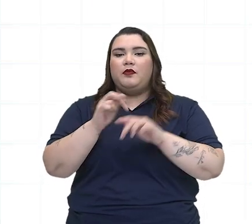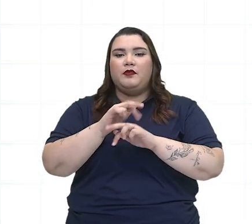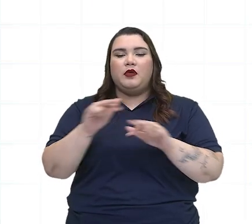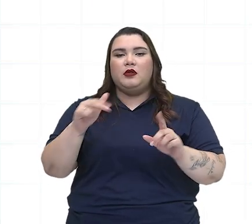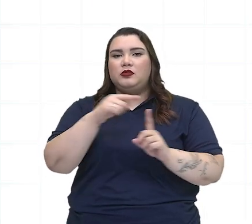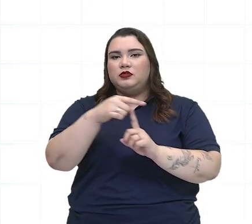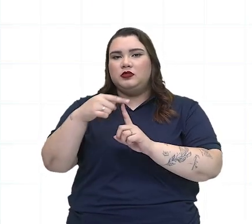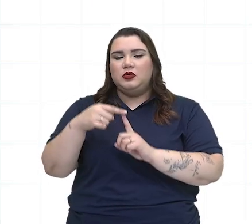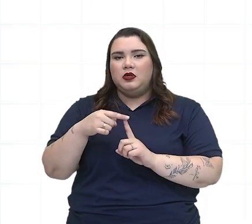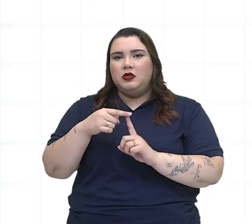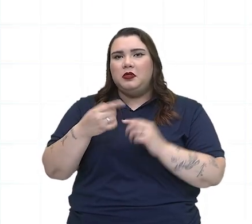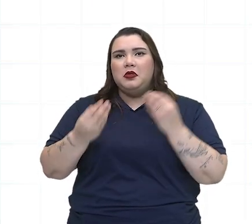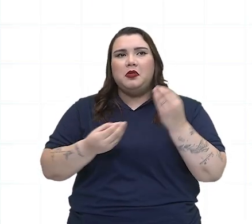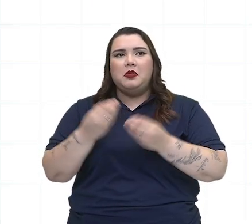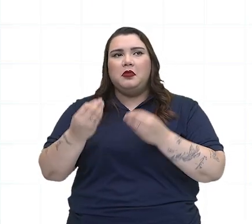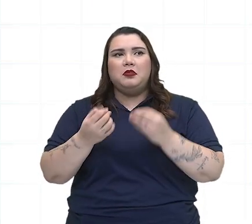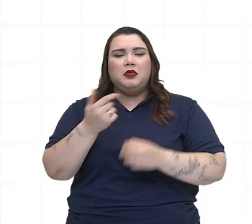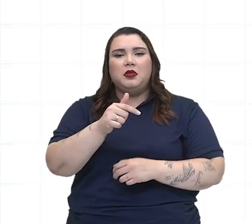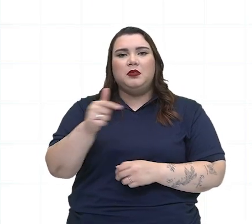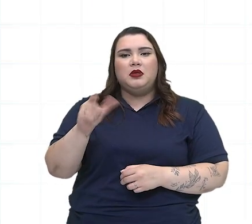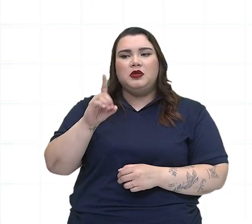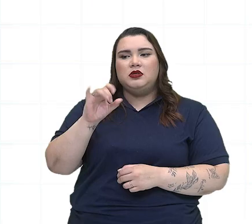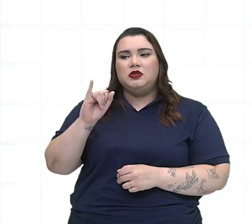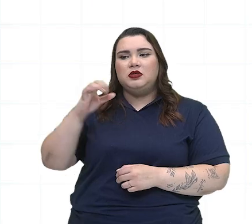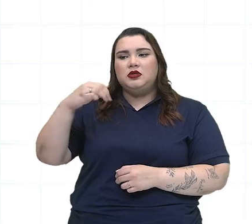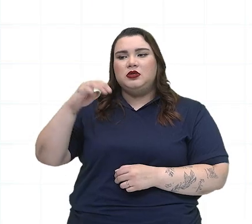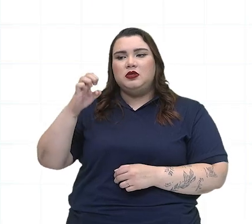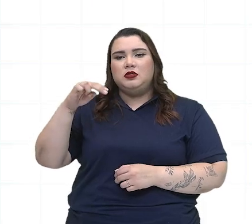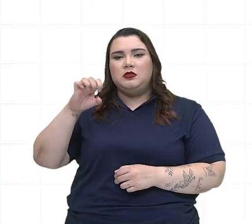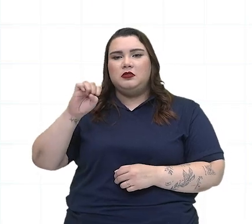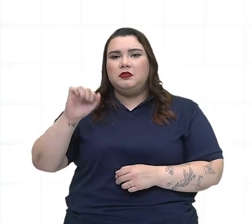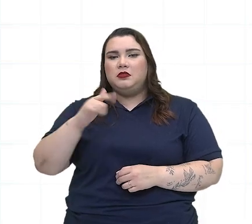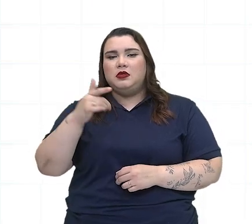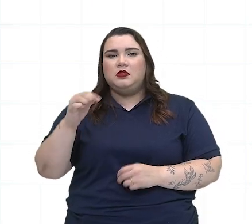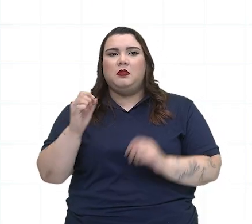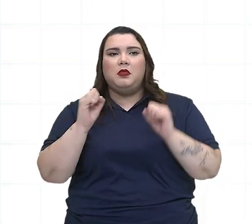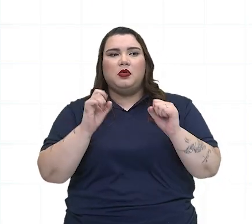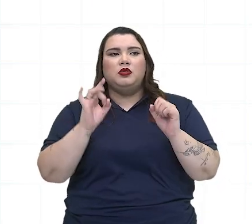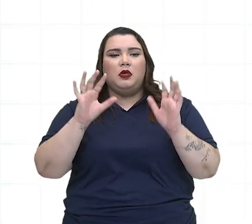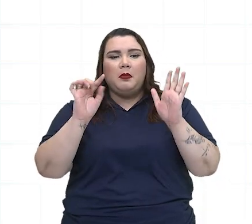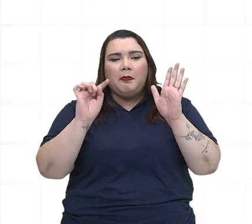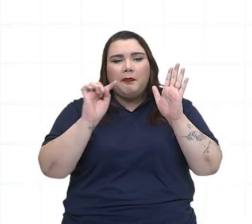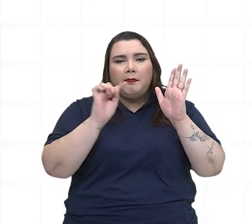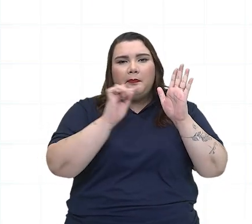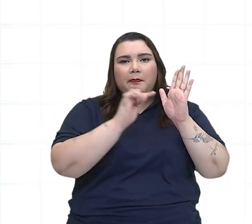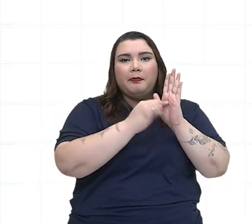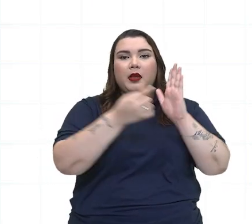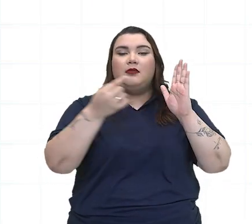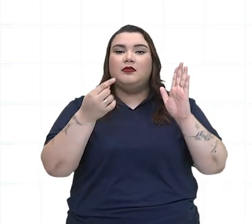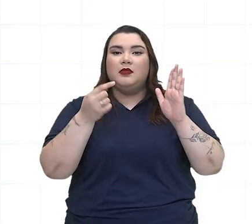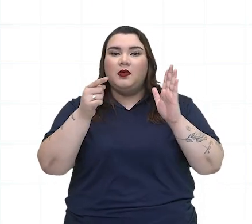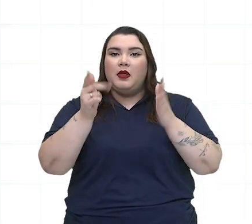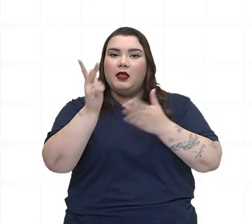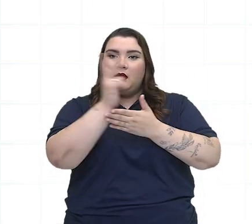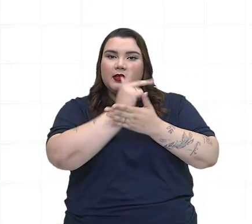formas. Como assim não tem dimensão? Então, pode ser só um pingo, certo? Quando você vai fazer um